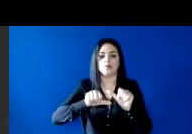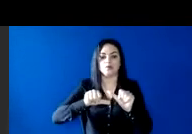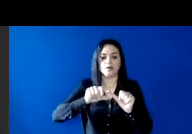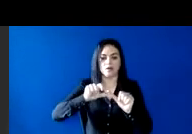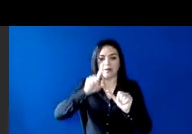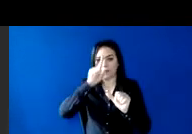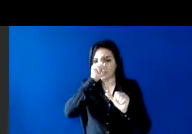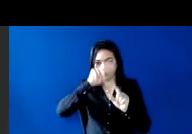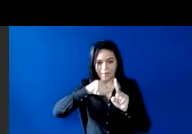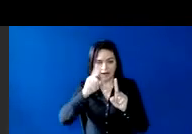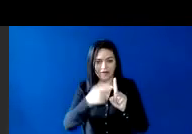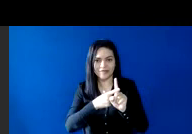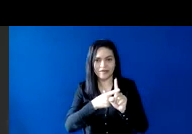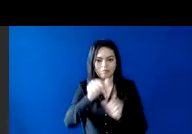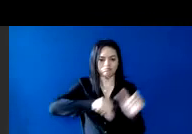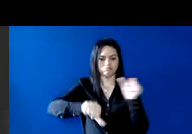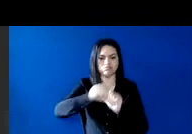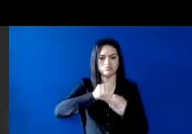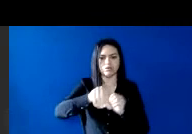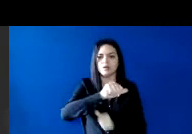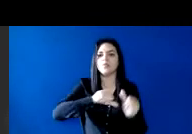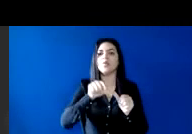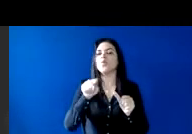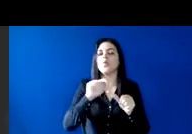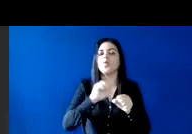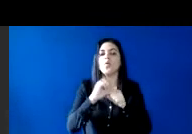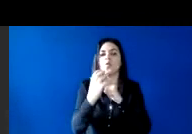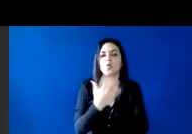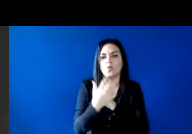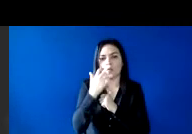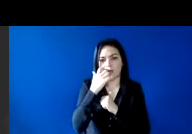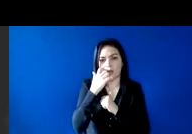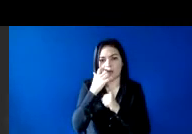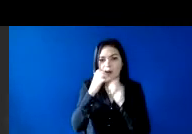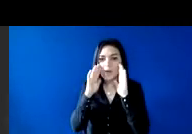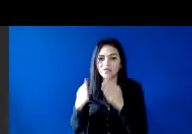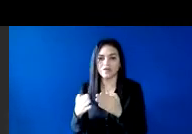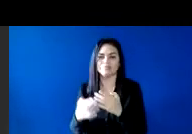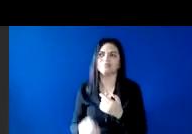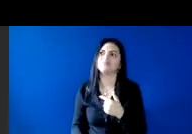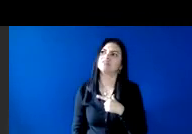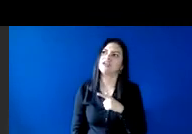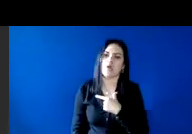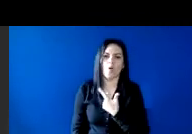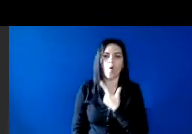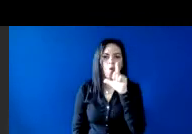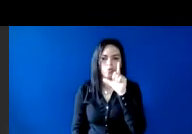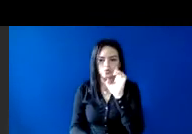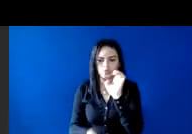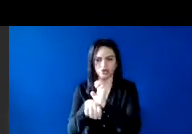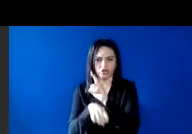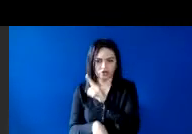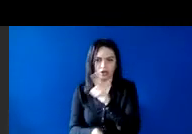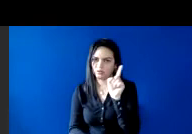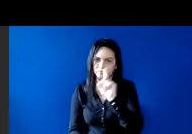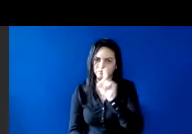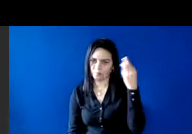maternidades em atendimento de Covid-19. Nós tivemos num outro estado, que não foi o Maranhão, o fechamento de